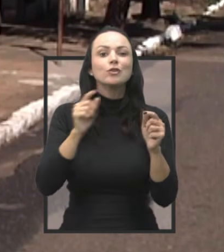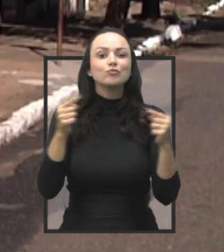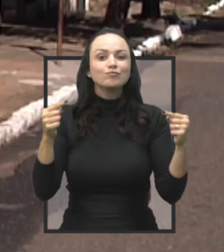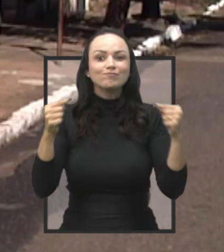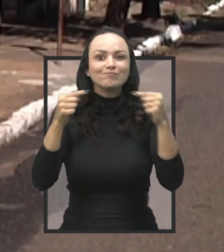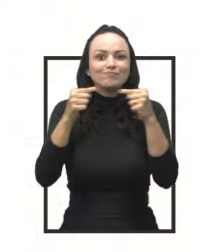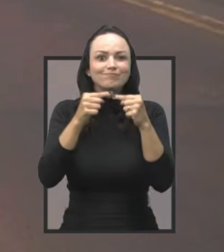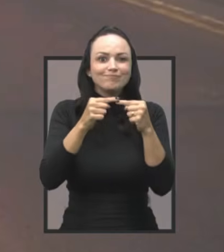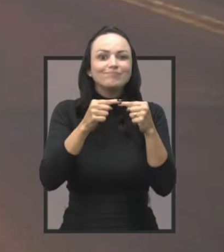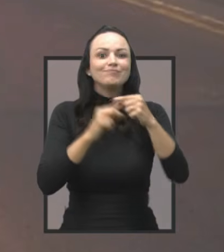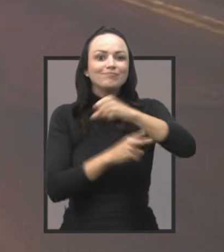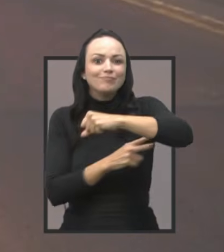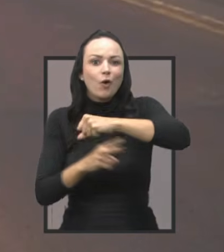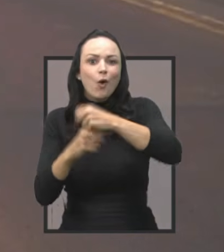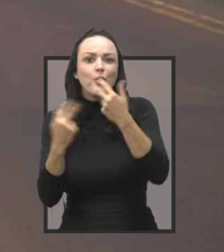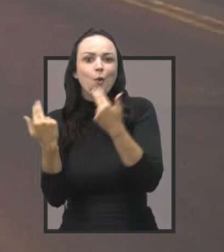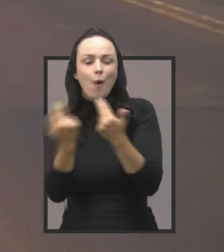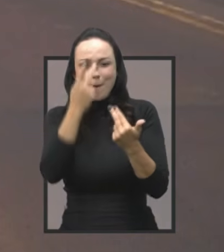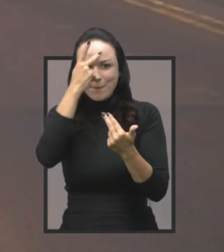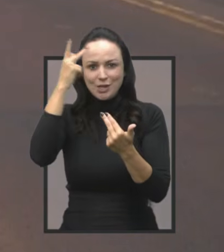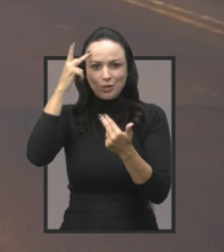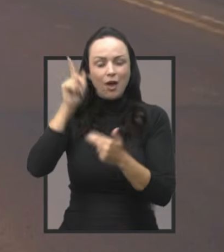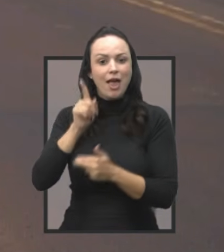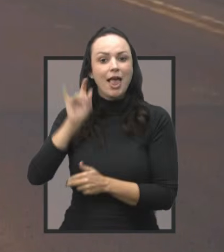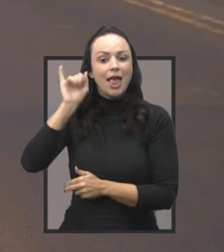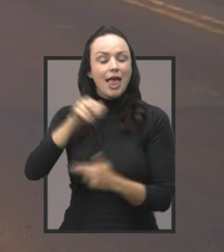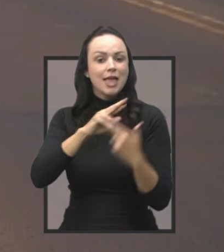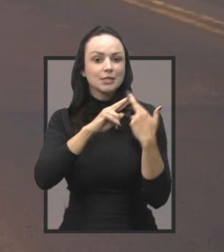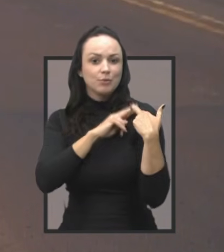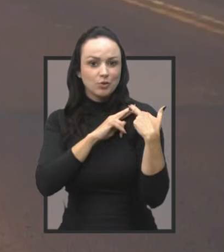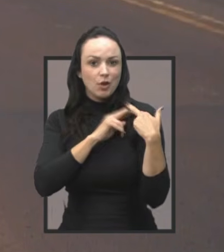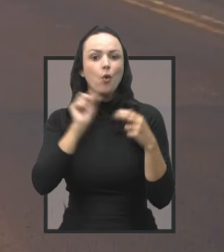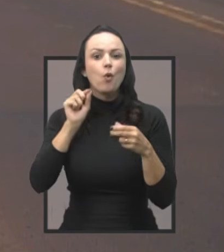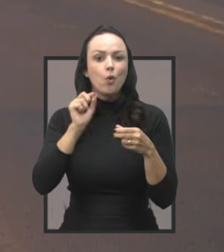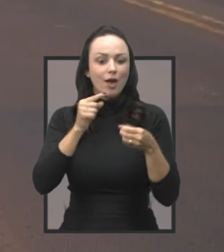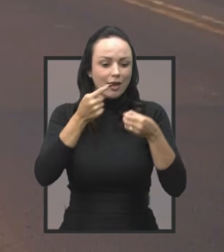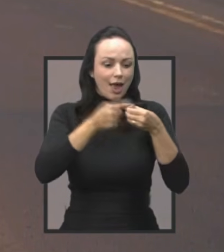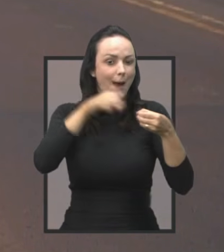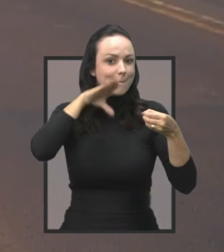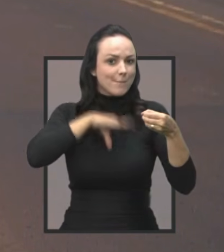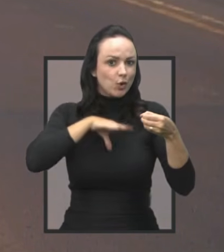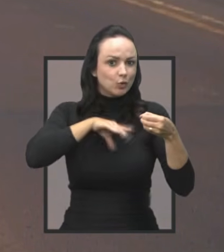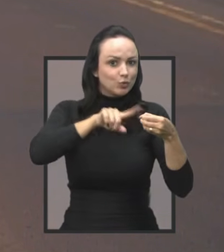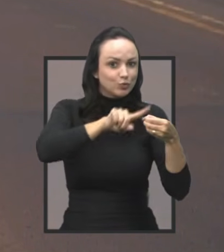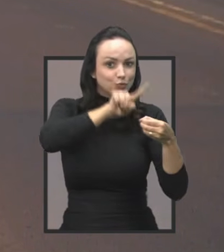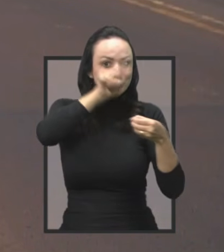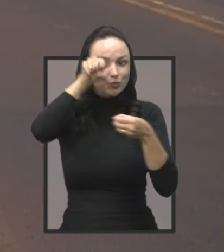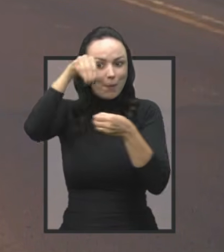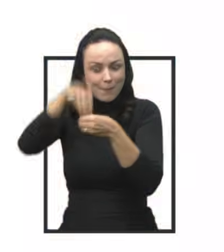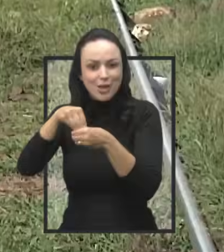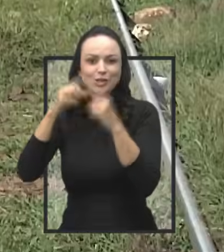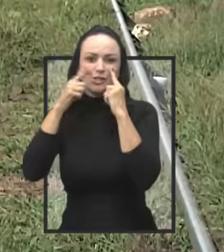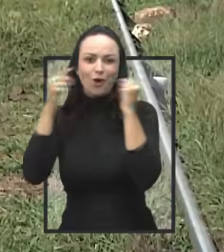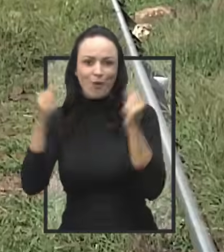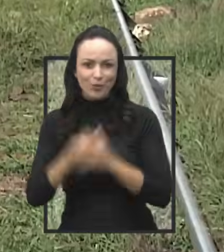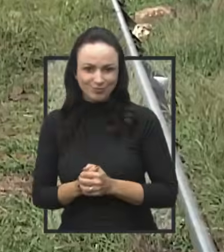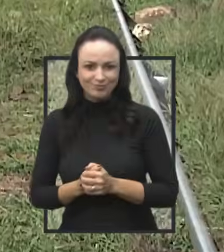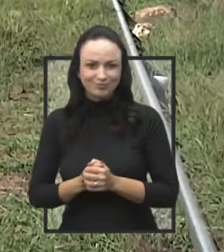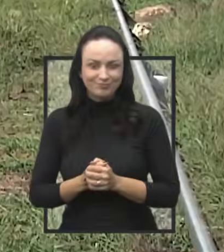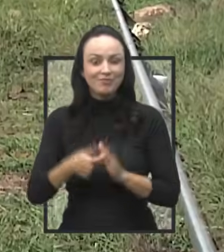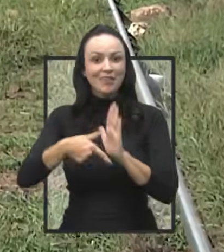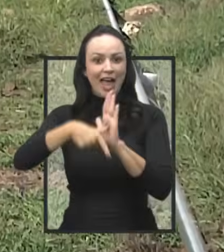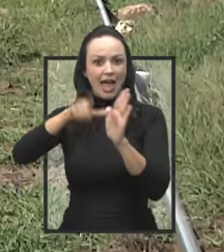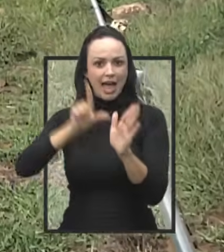as pessoas. José Maria Vergini é o responsável por integrar o distrito de Potunduva à cidade de Jaú. Antes